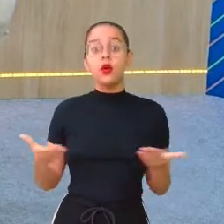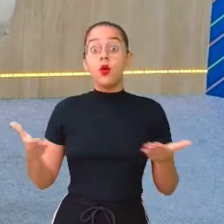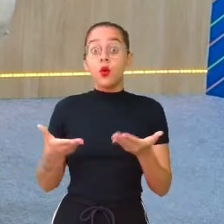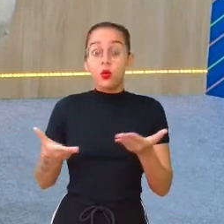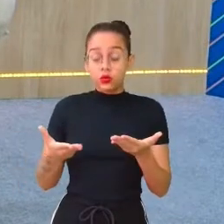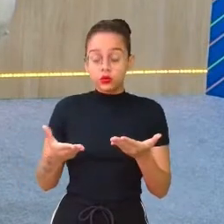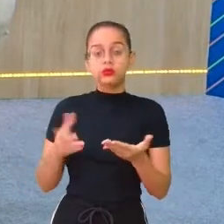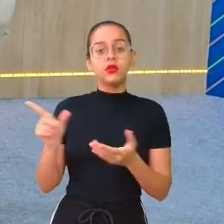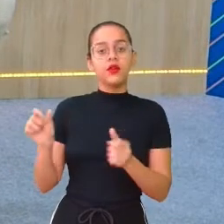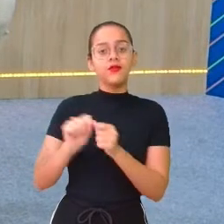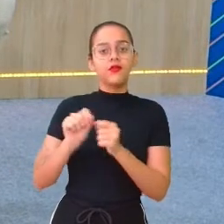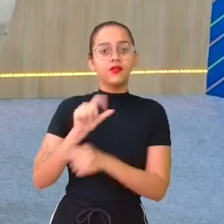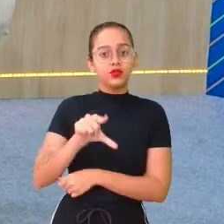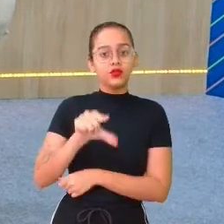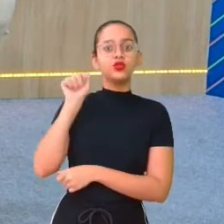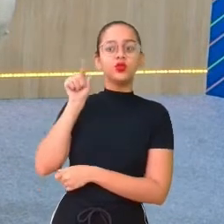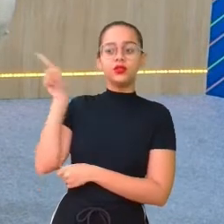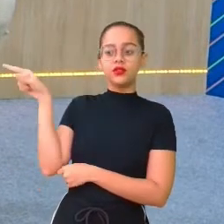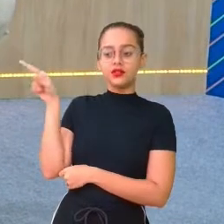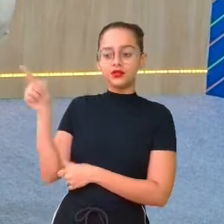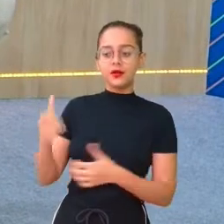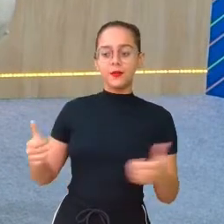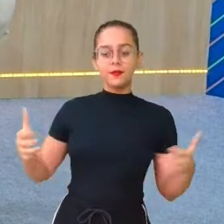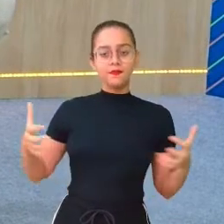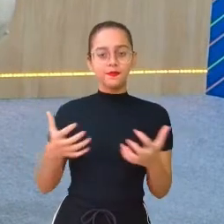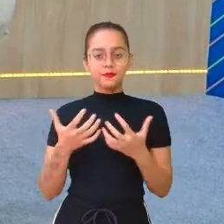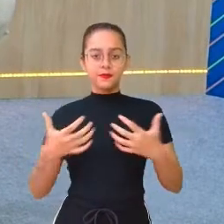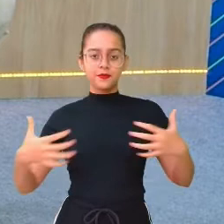fez essa escolha por esse instrumento.